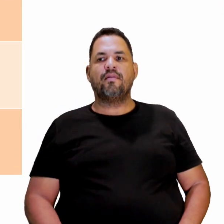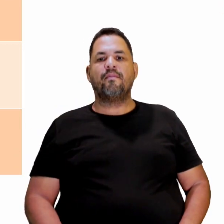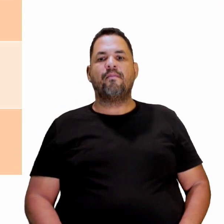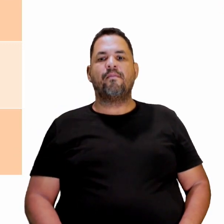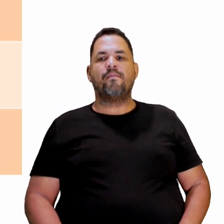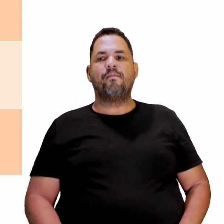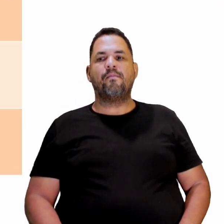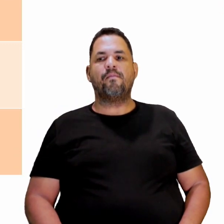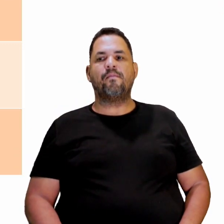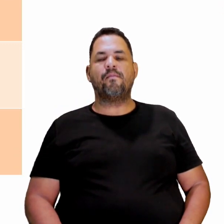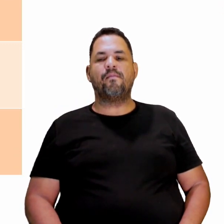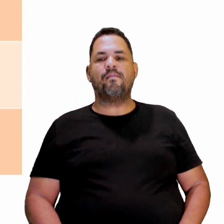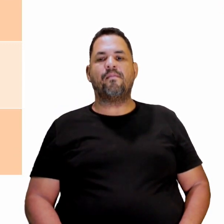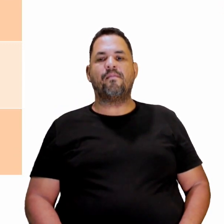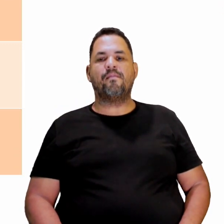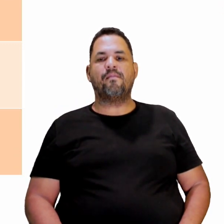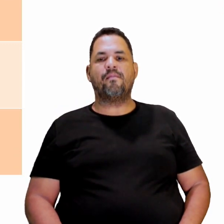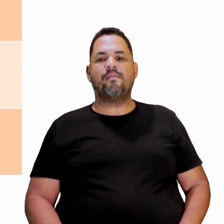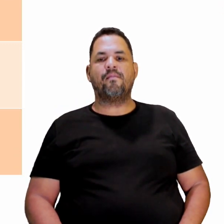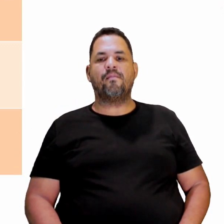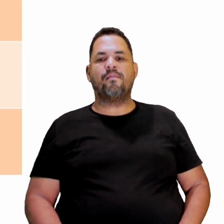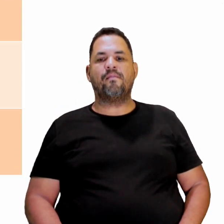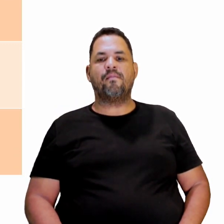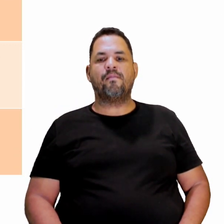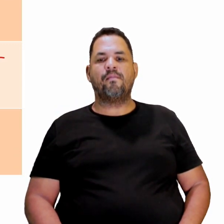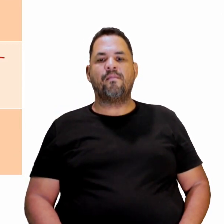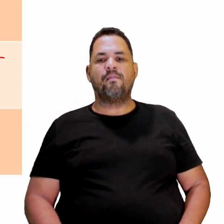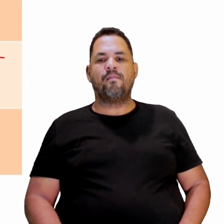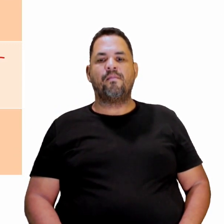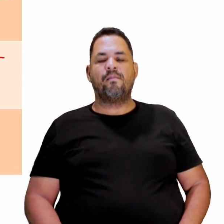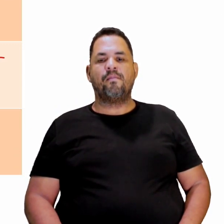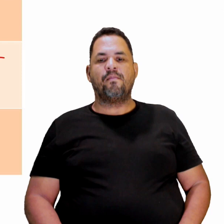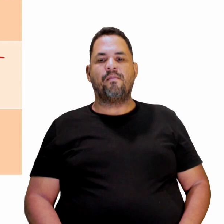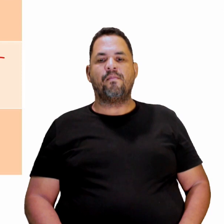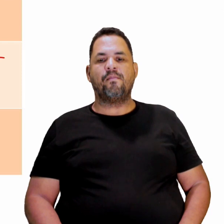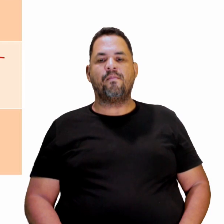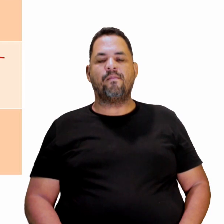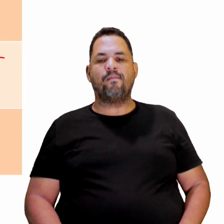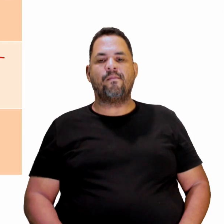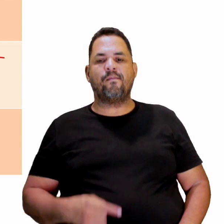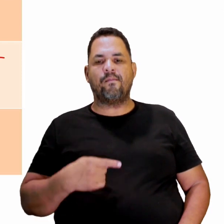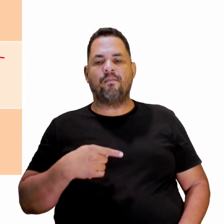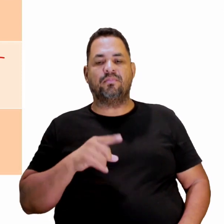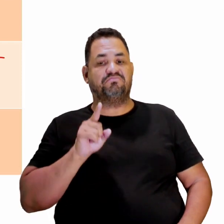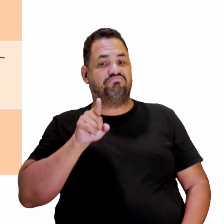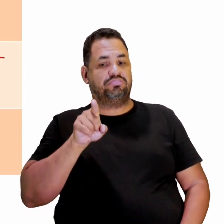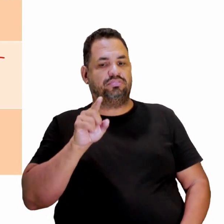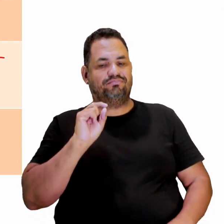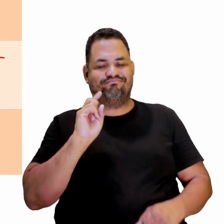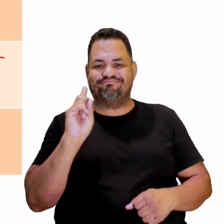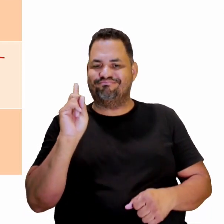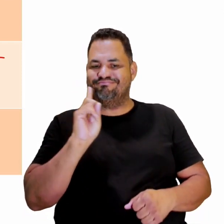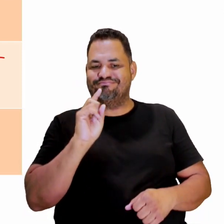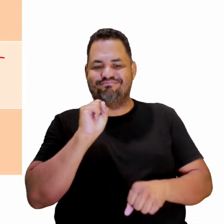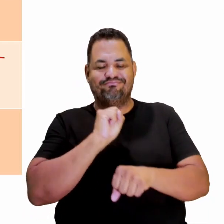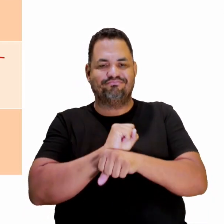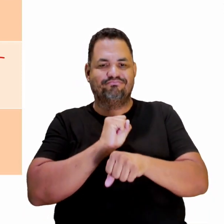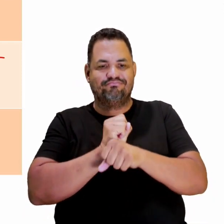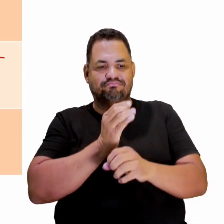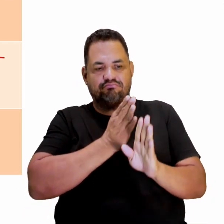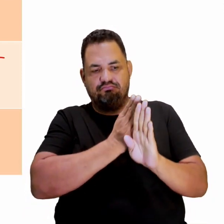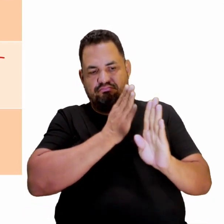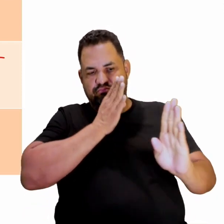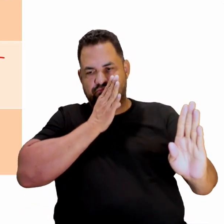não almoçarei. You will not wait in the line, você não esperará na fila. You